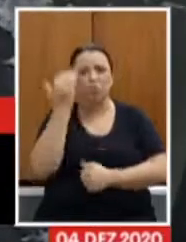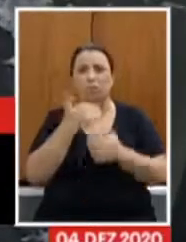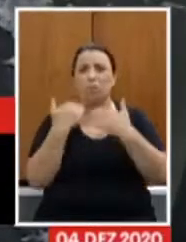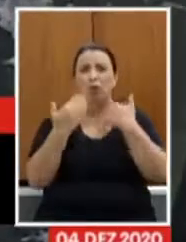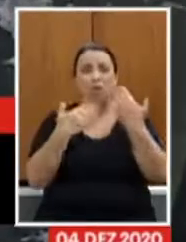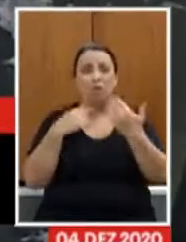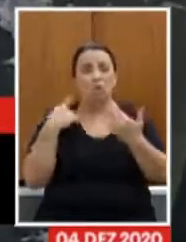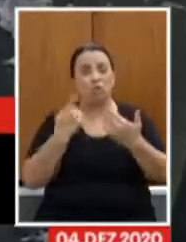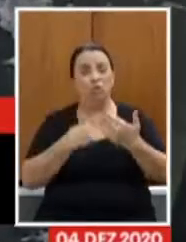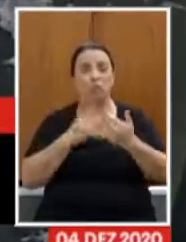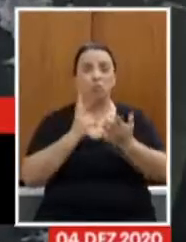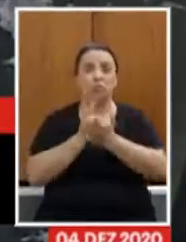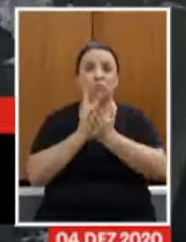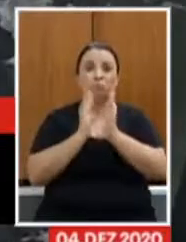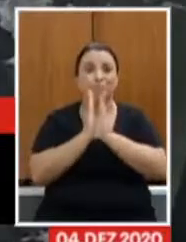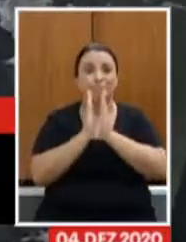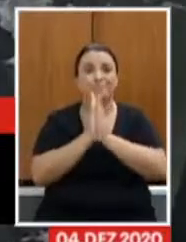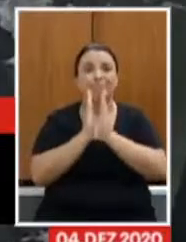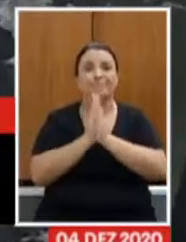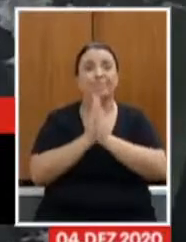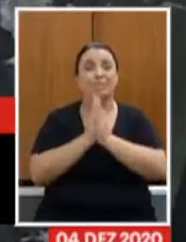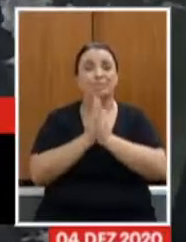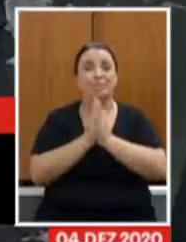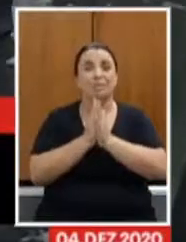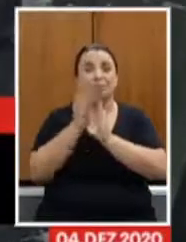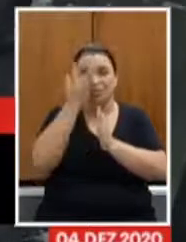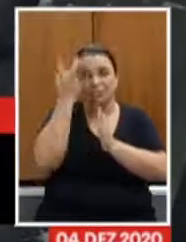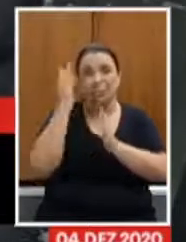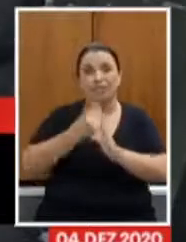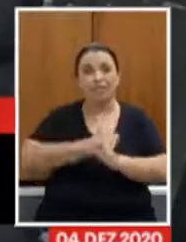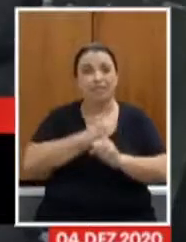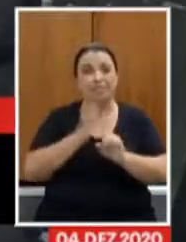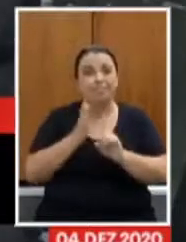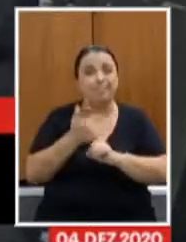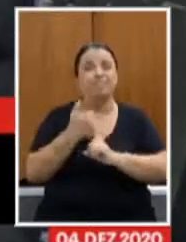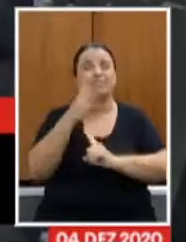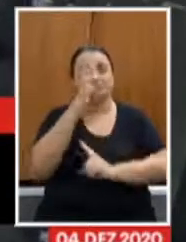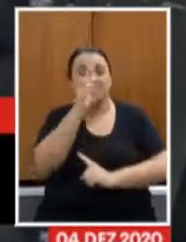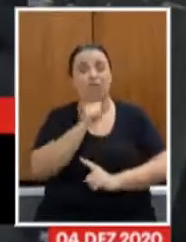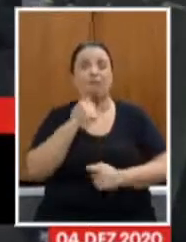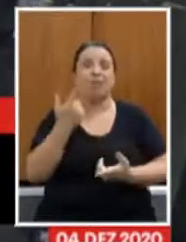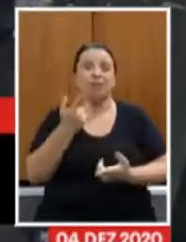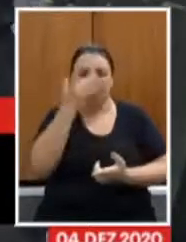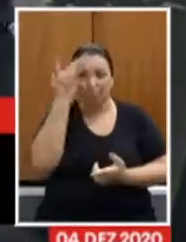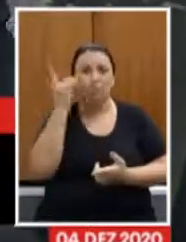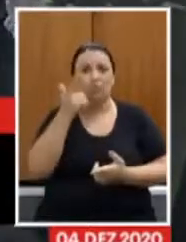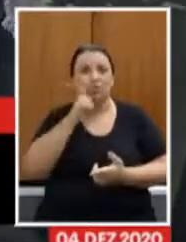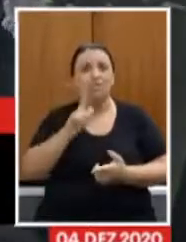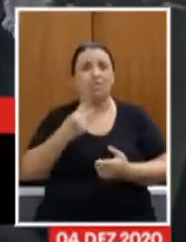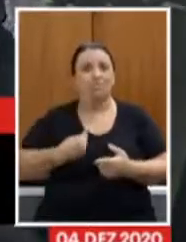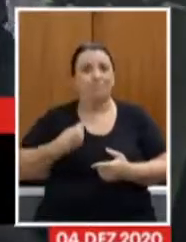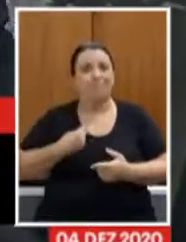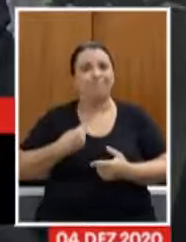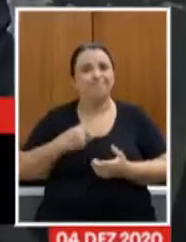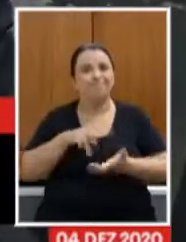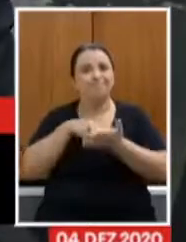que não haja mais óbitos e que as pessoas possam se recuperar dessa tragédia. Passamos,